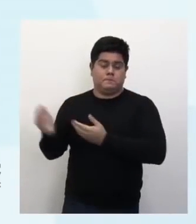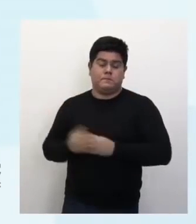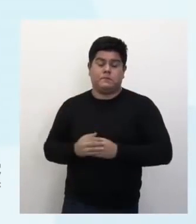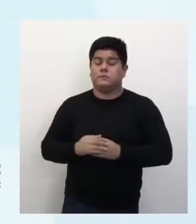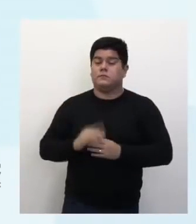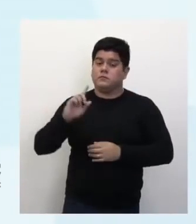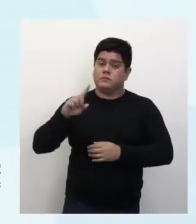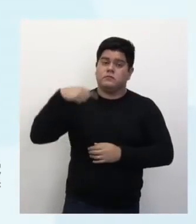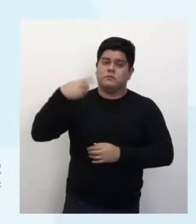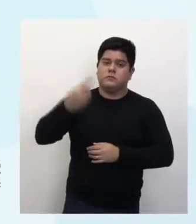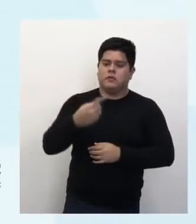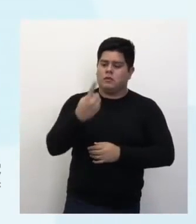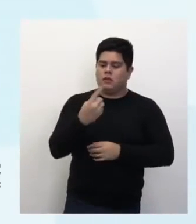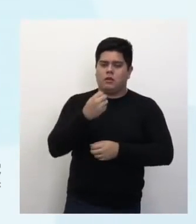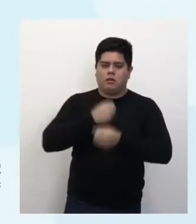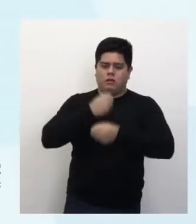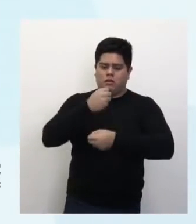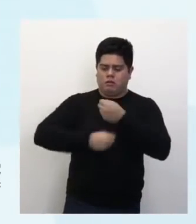isso, em